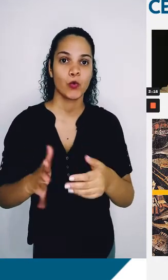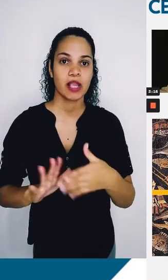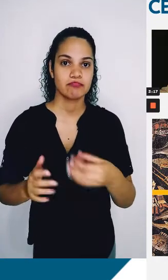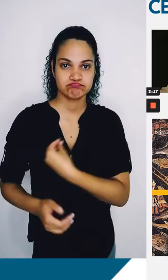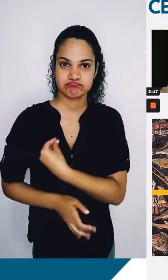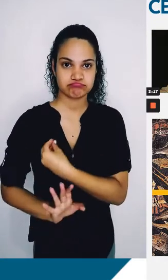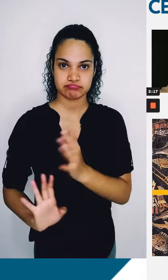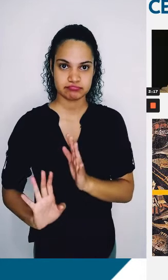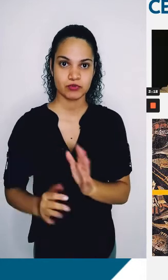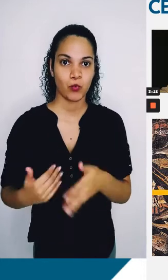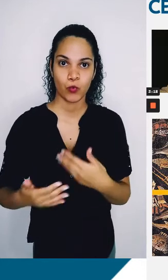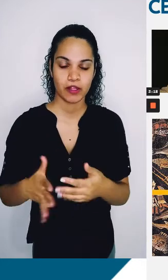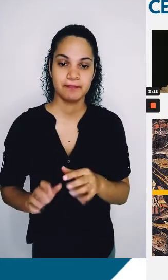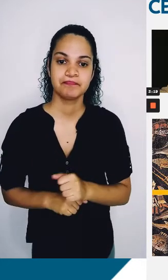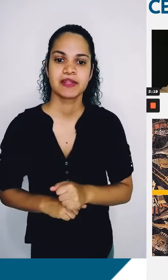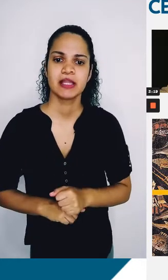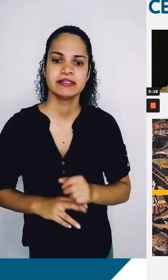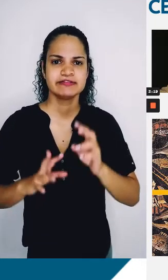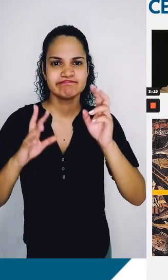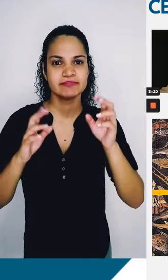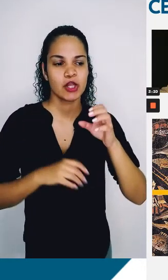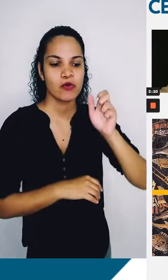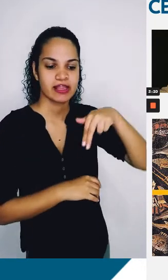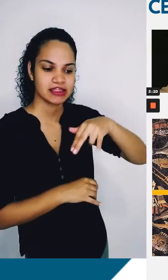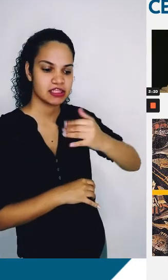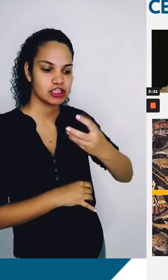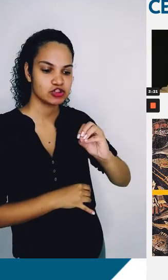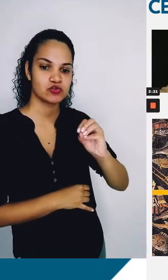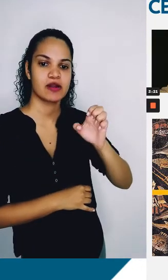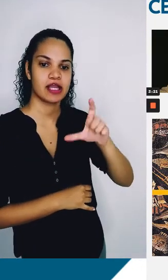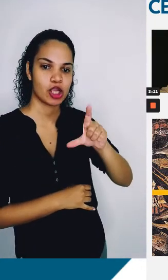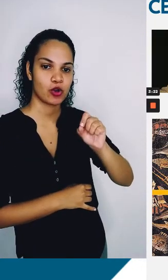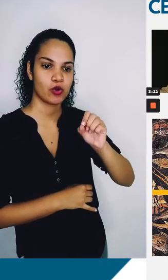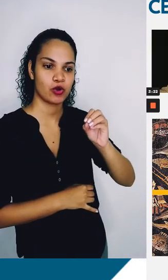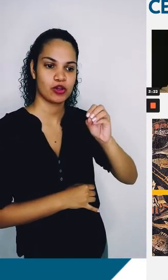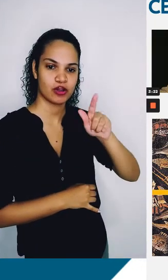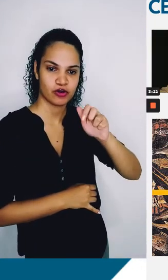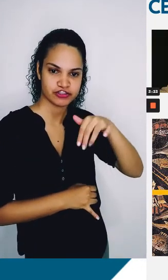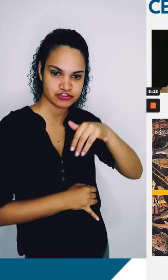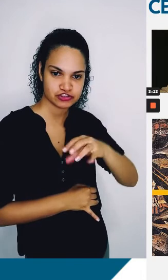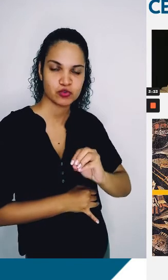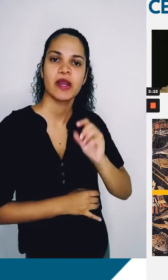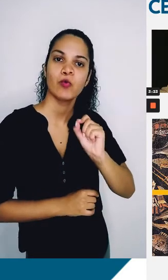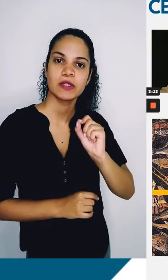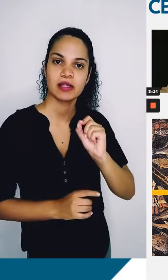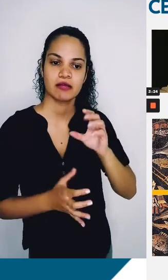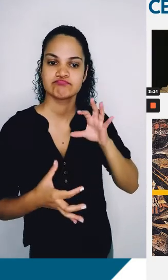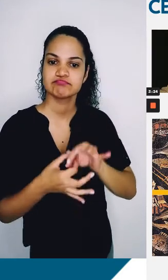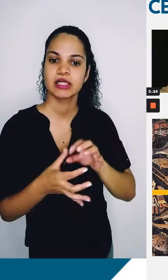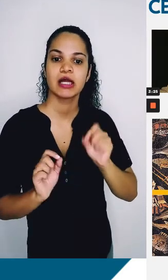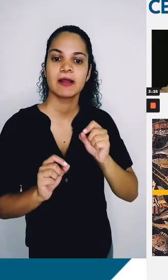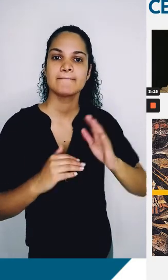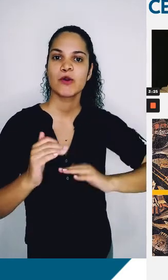onde vive um organismo. E o nicho ecológico, entre aspas, muitas aspas, é a profissão. Ou seja, todo o